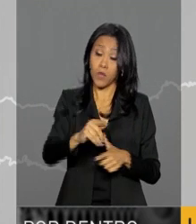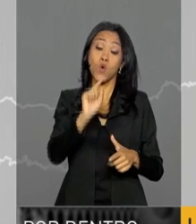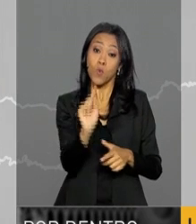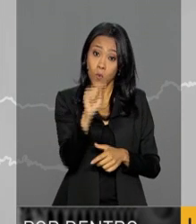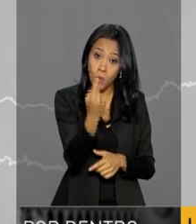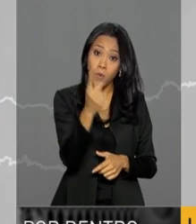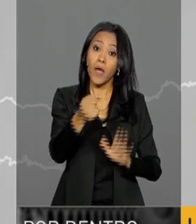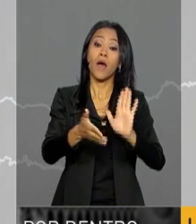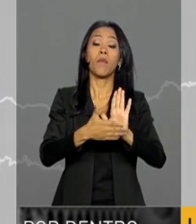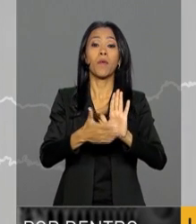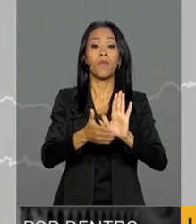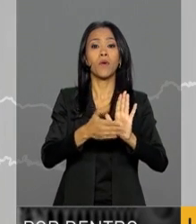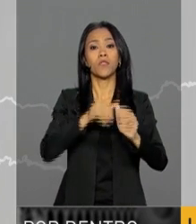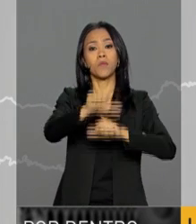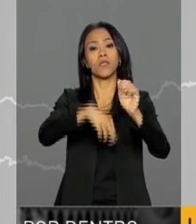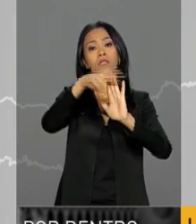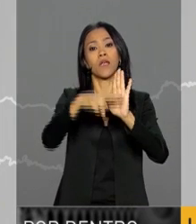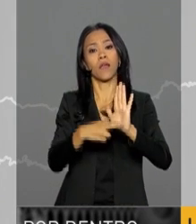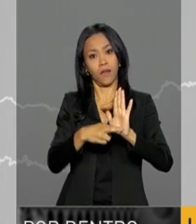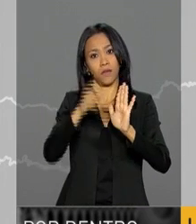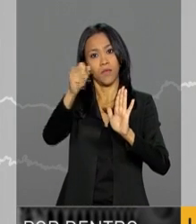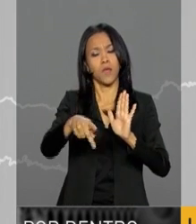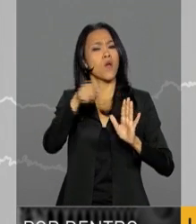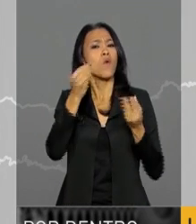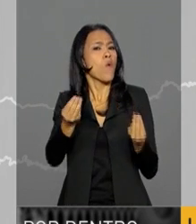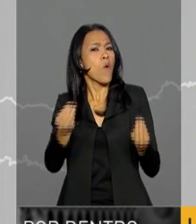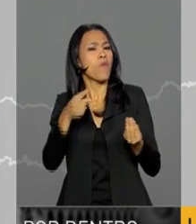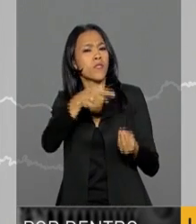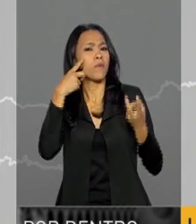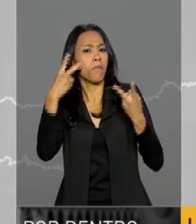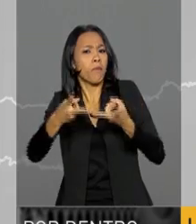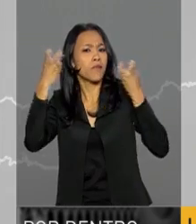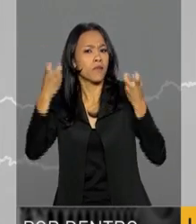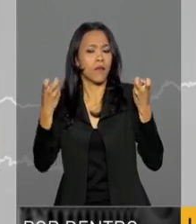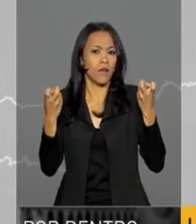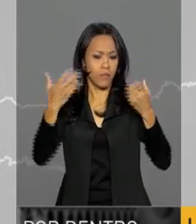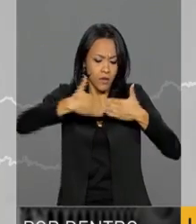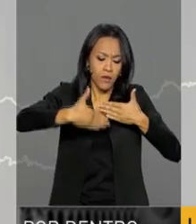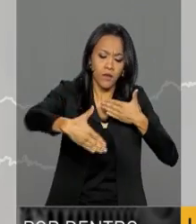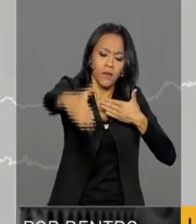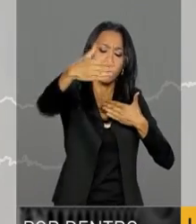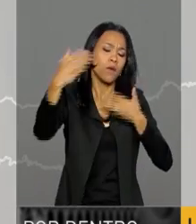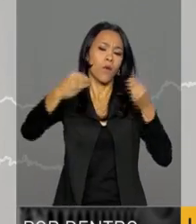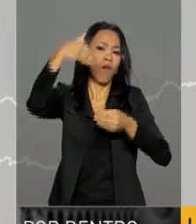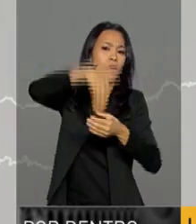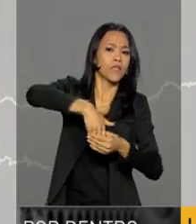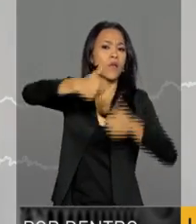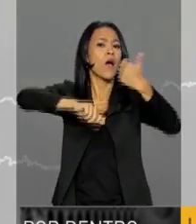previdência como o senhor vê as perspectivas da reforma neste ano em termos de votação no congresso